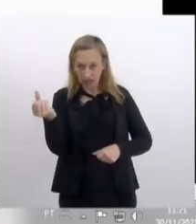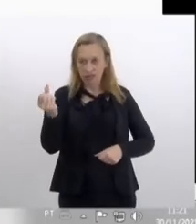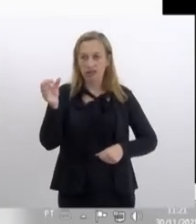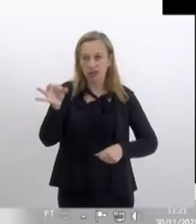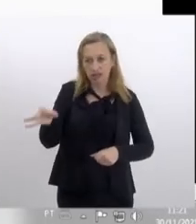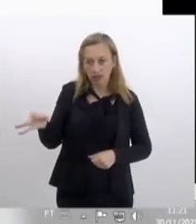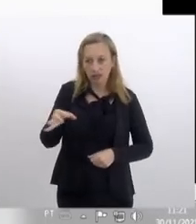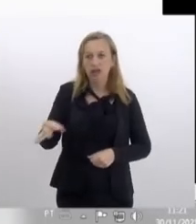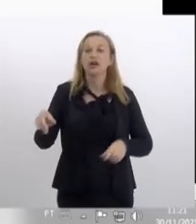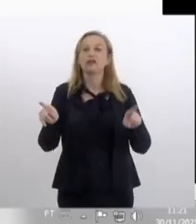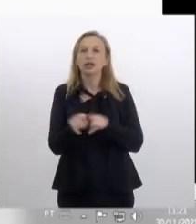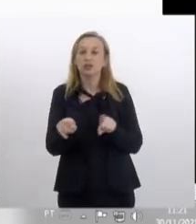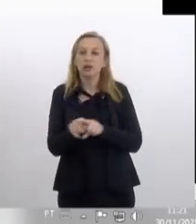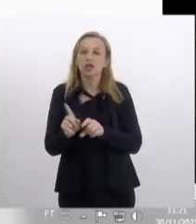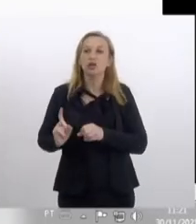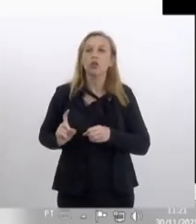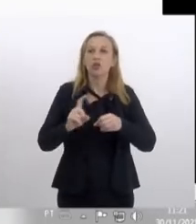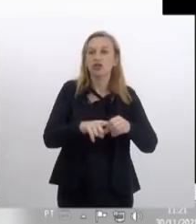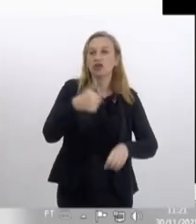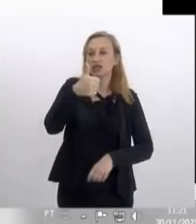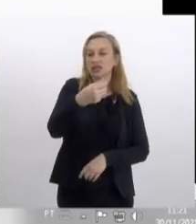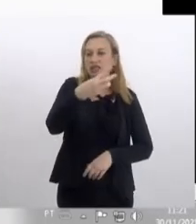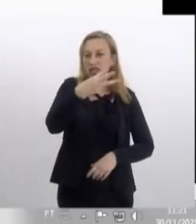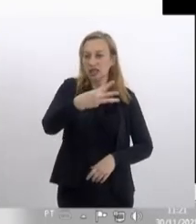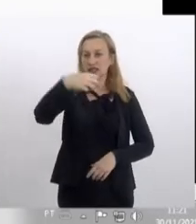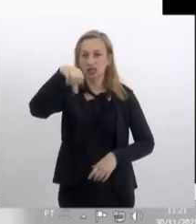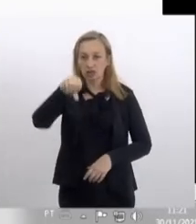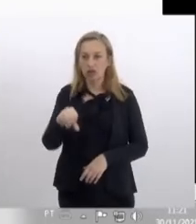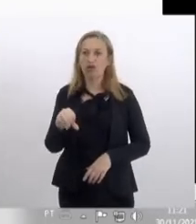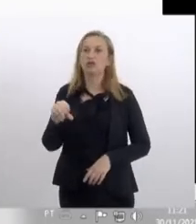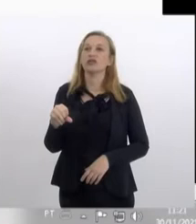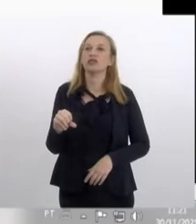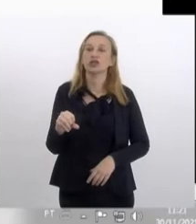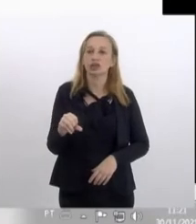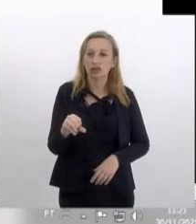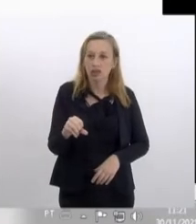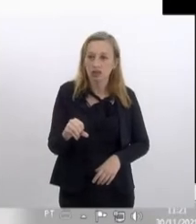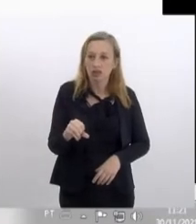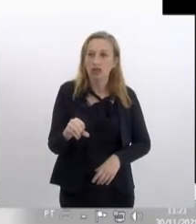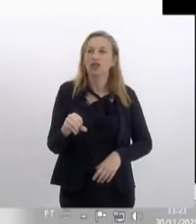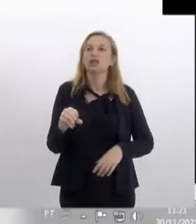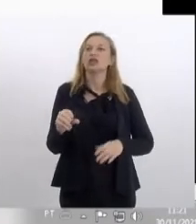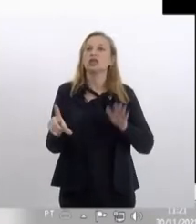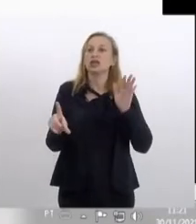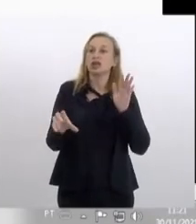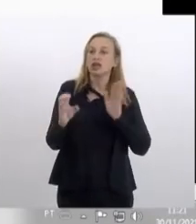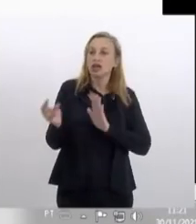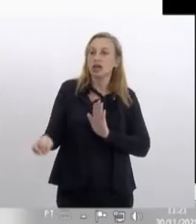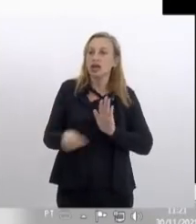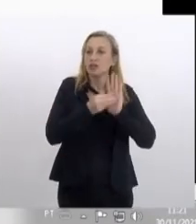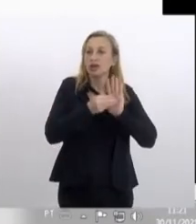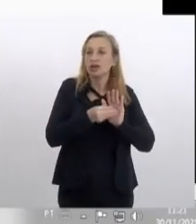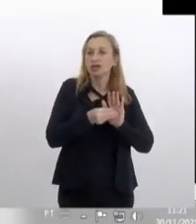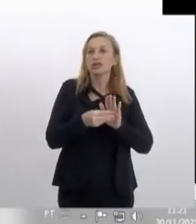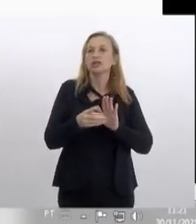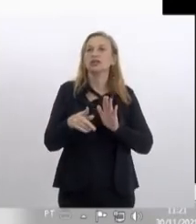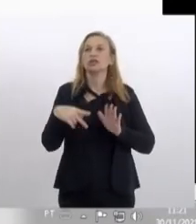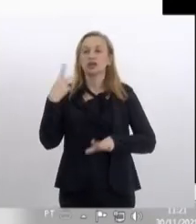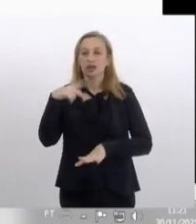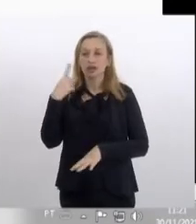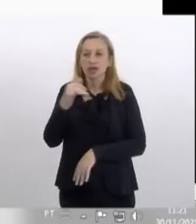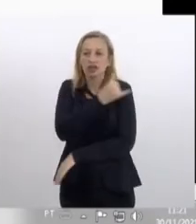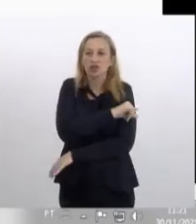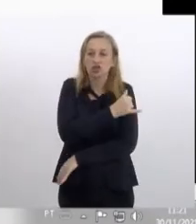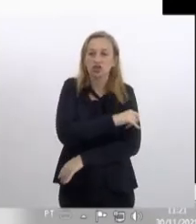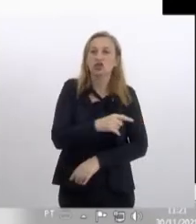R$13.236.821,16. Também temos emendas parlamentares no Rio de Janeiro. A gente tem 39 convênios com o Rio, né, o